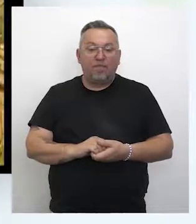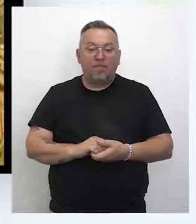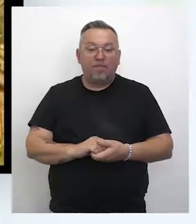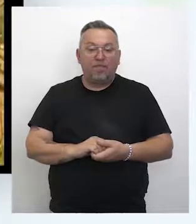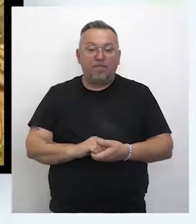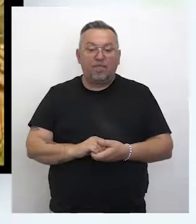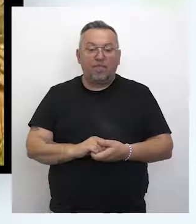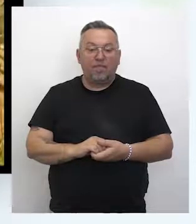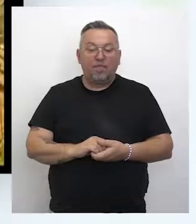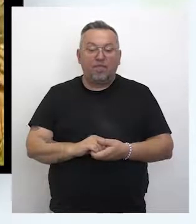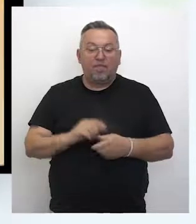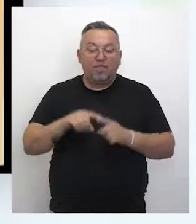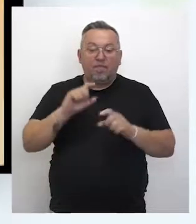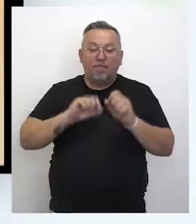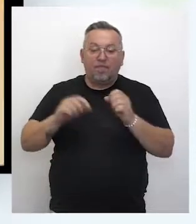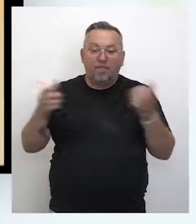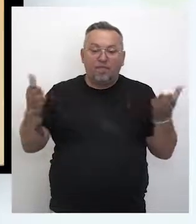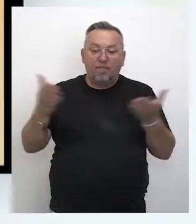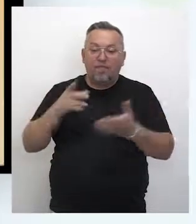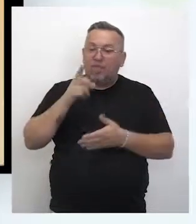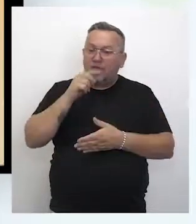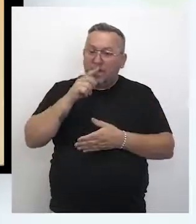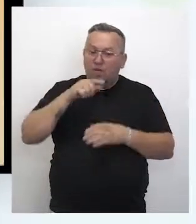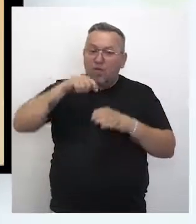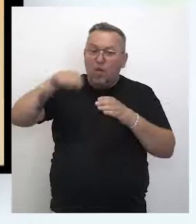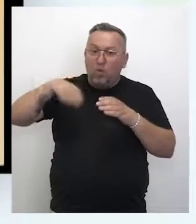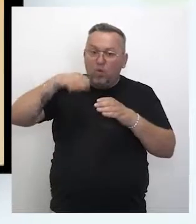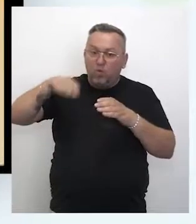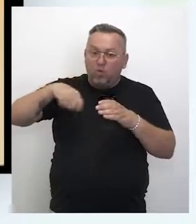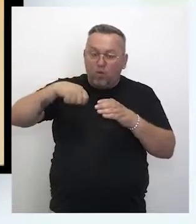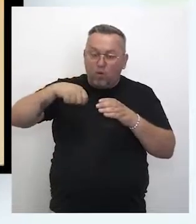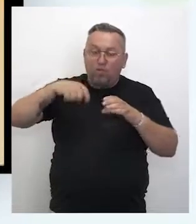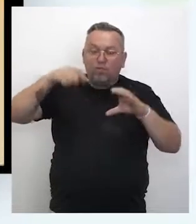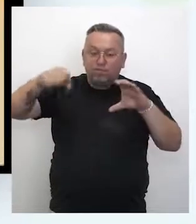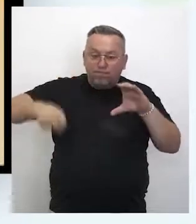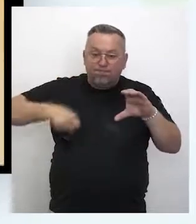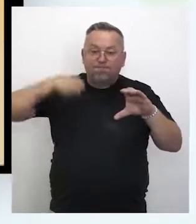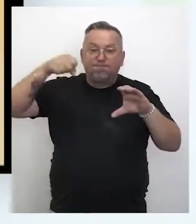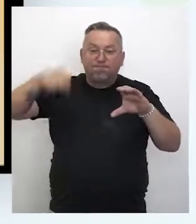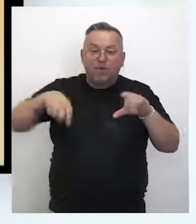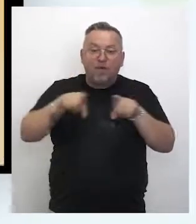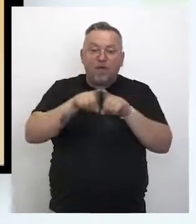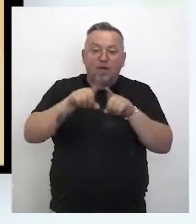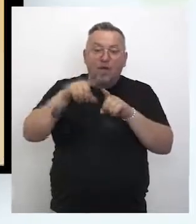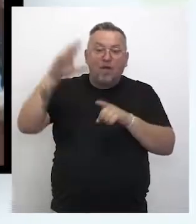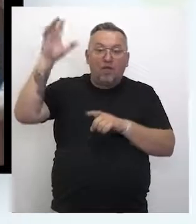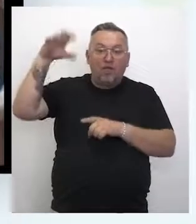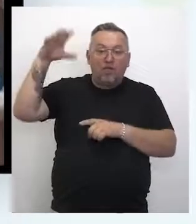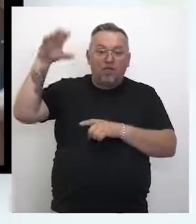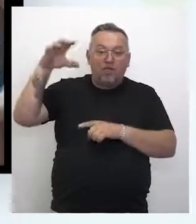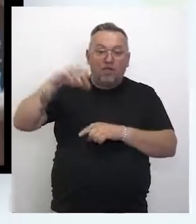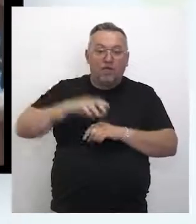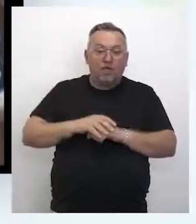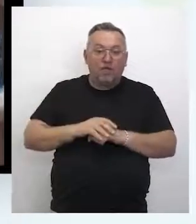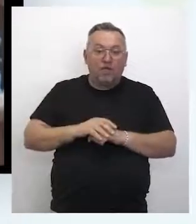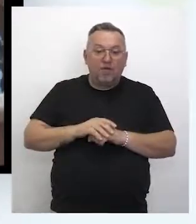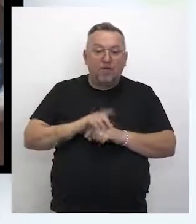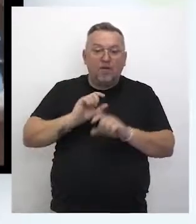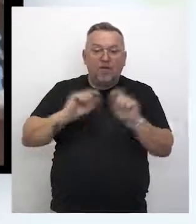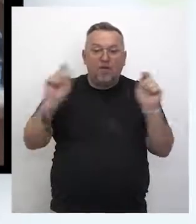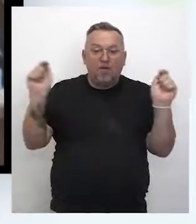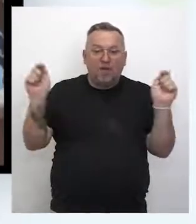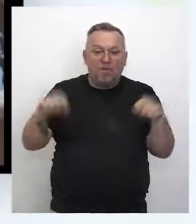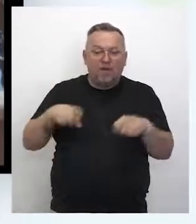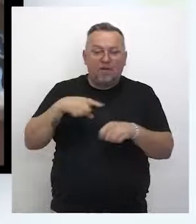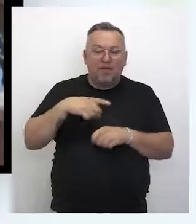Que água que chega para vocês aqui hoje? A água do poço artesiano e das cisternas de captação de água da chuva. Qual que é a capacidade dessa